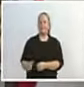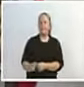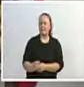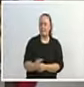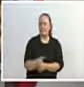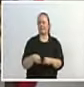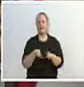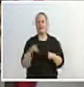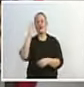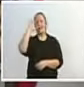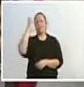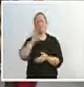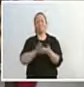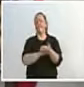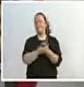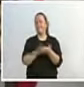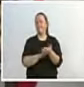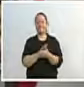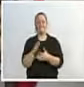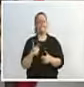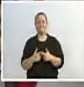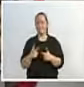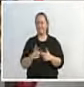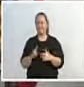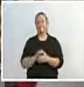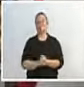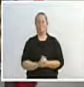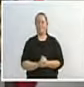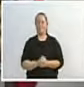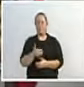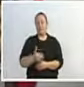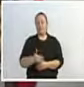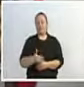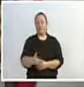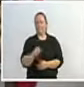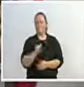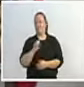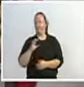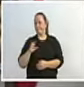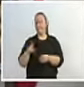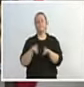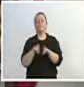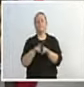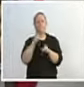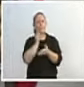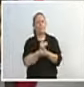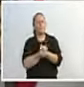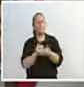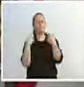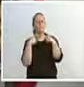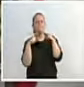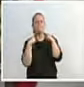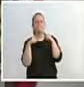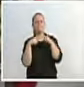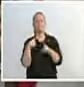resolveram os problemas. E agora, agora, Santa Catarina também começa a reclamar porque não se